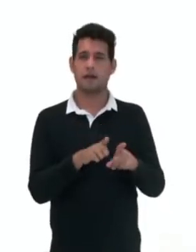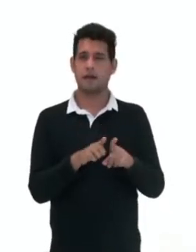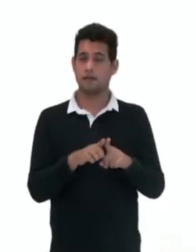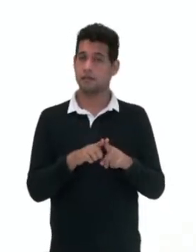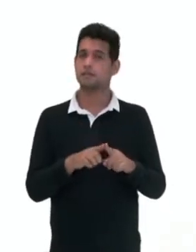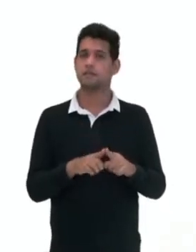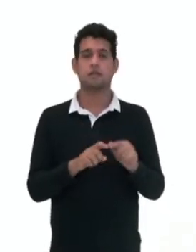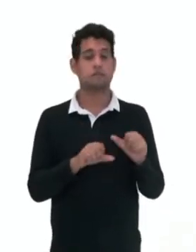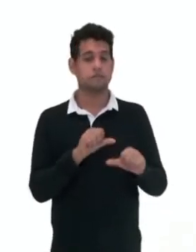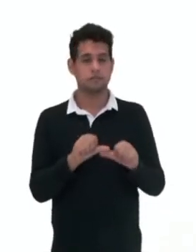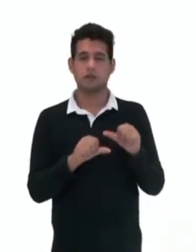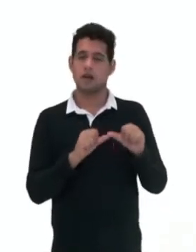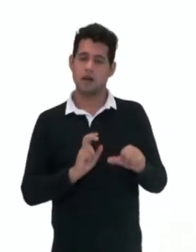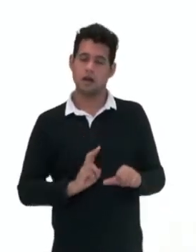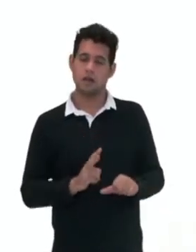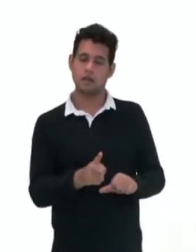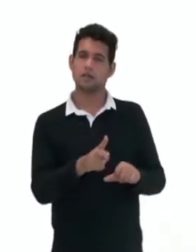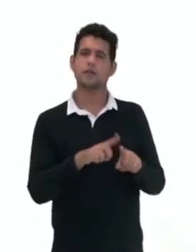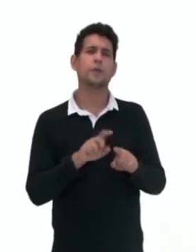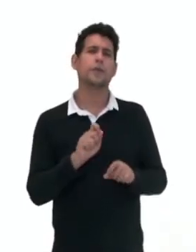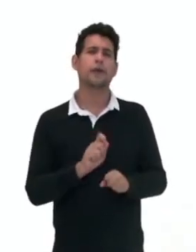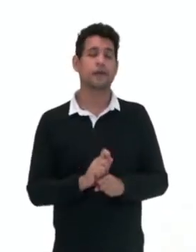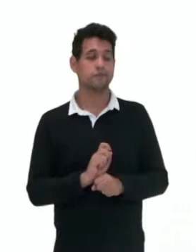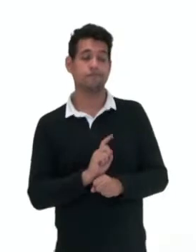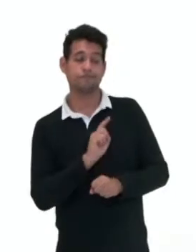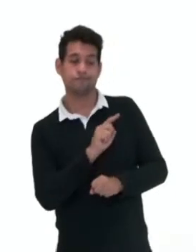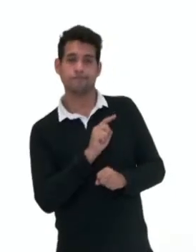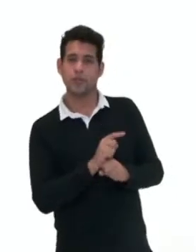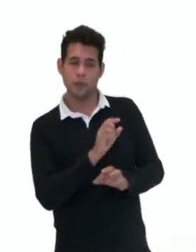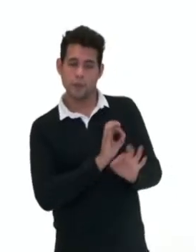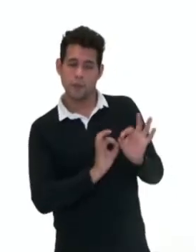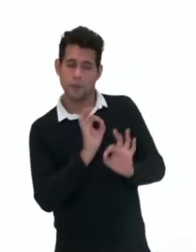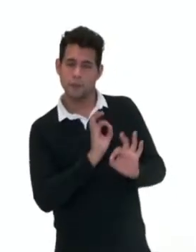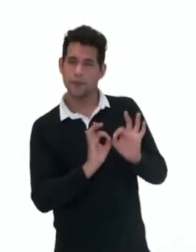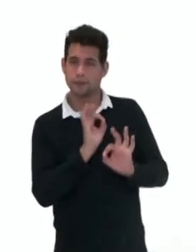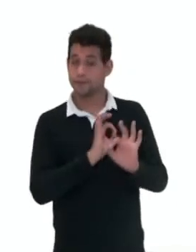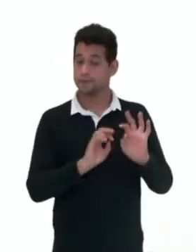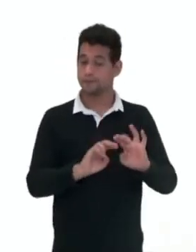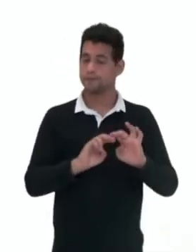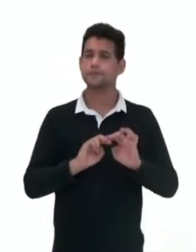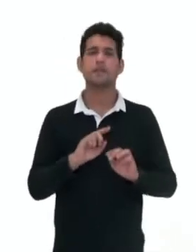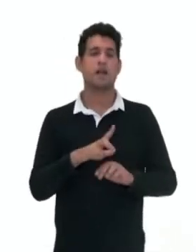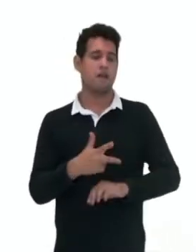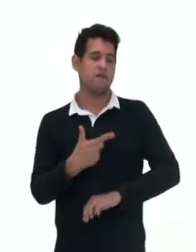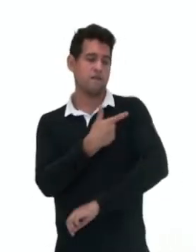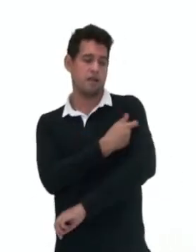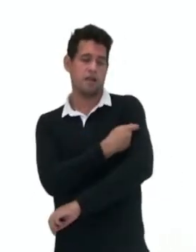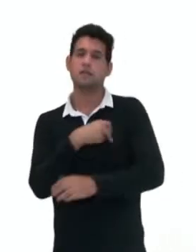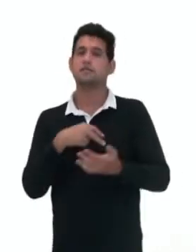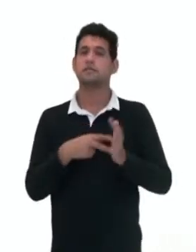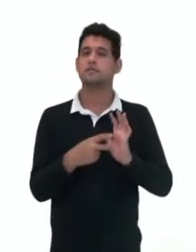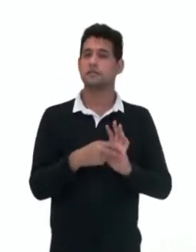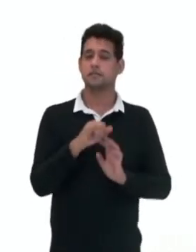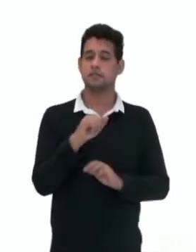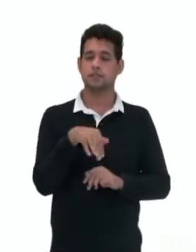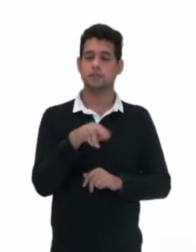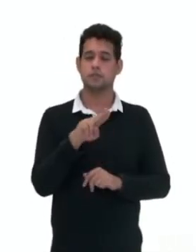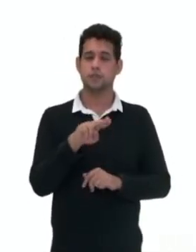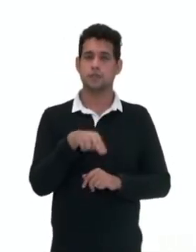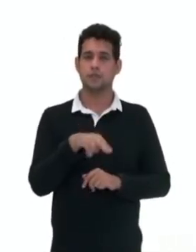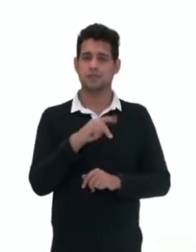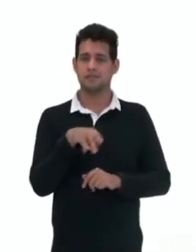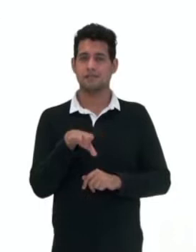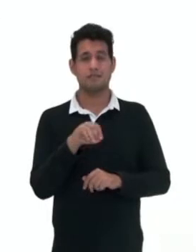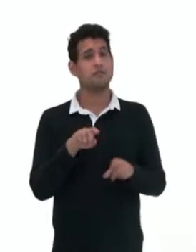agir ativamente contra aquele micro-organismo. É por isso que a vacina é uma imunização ativa. O